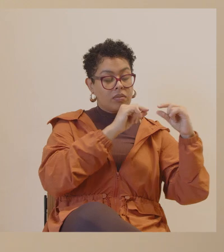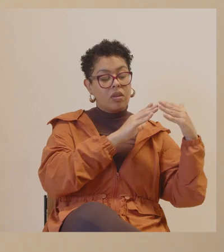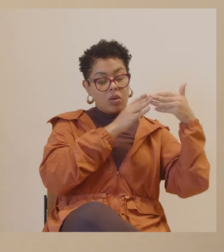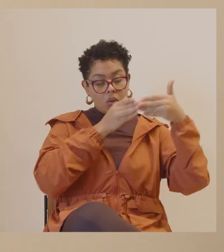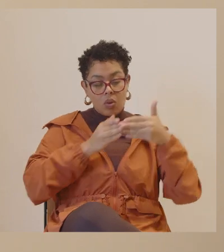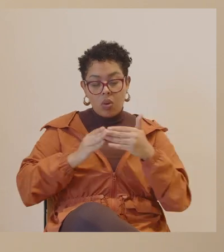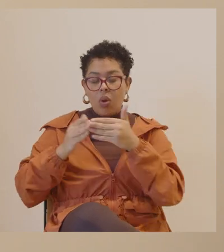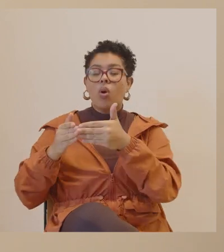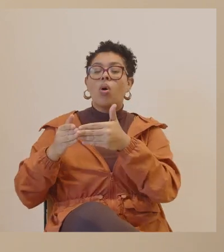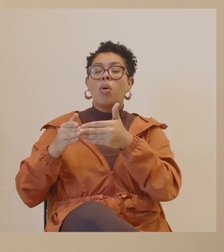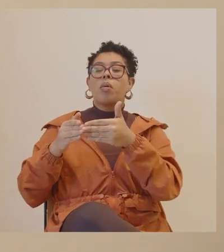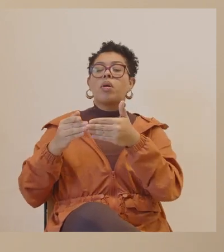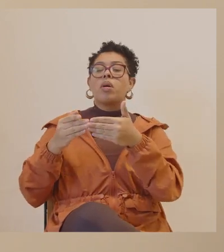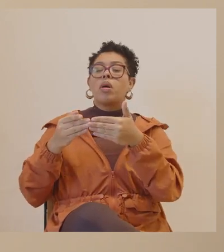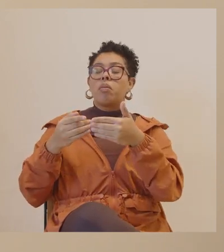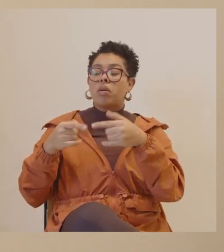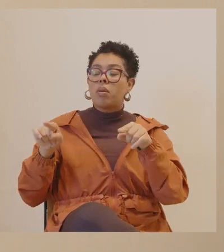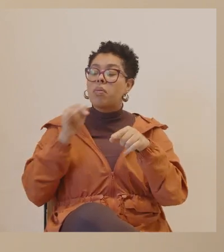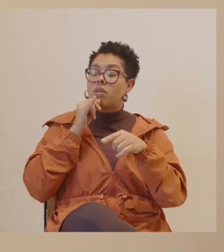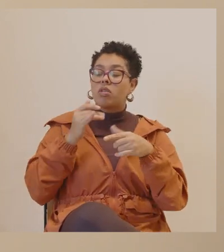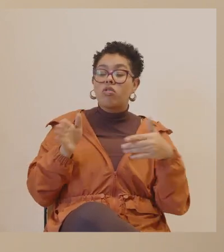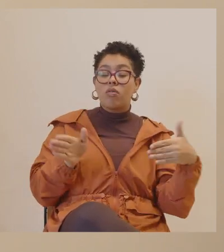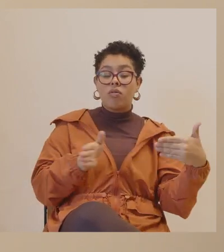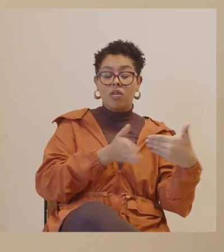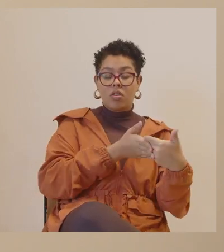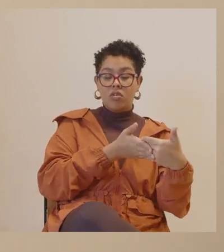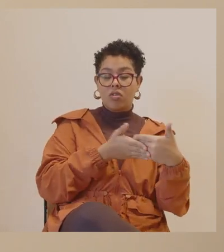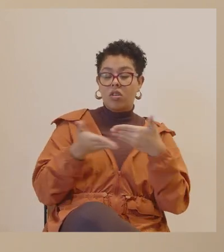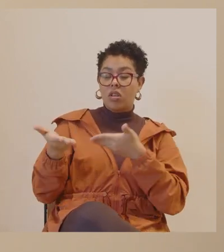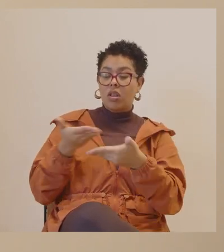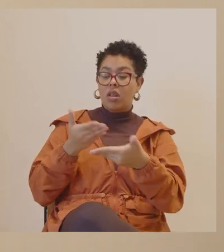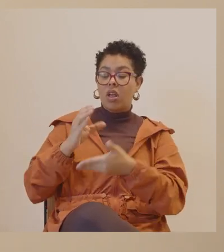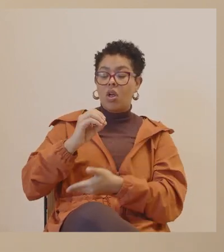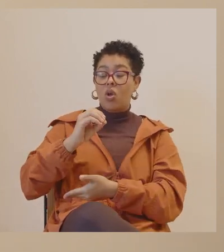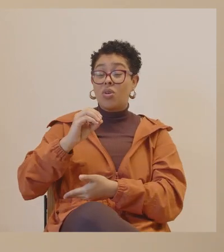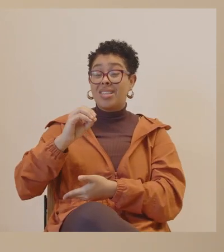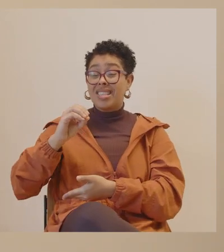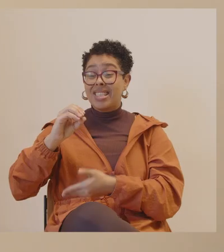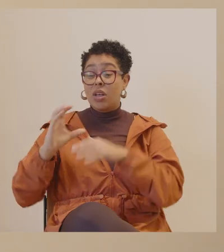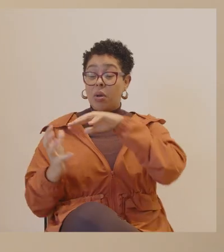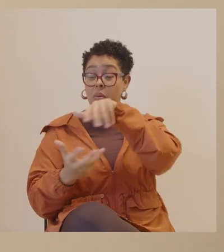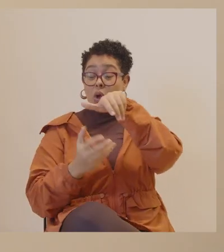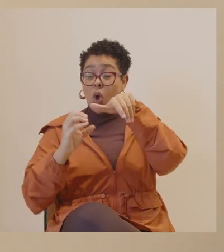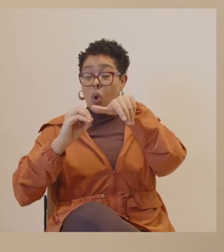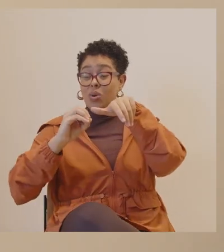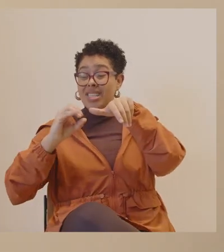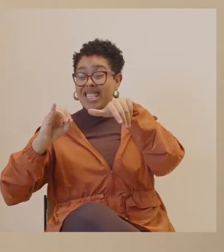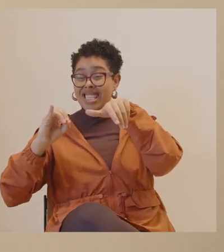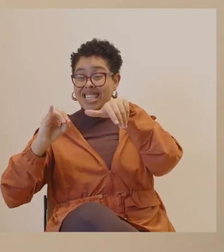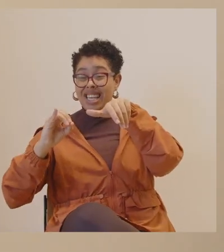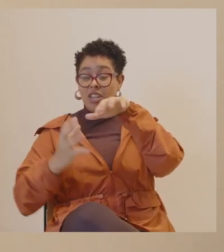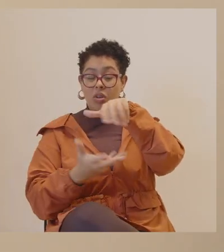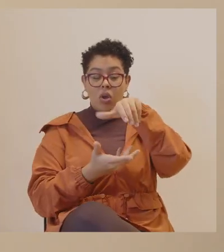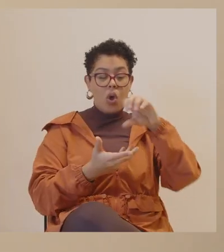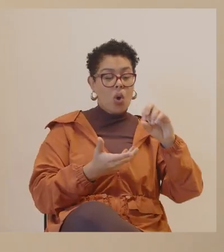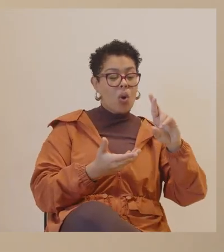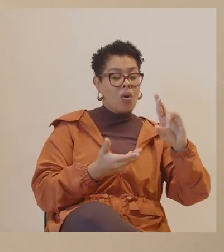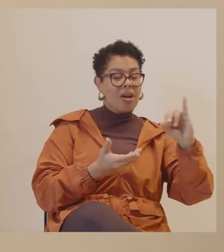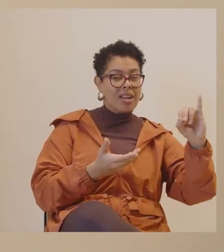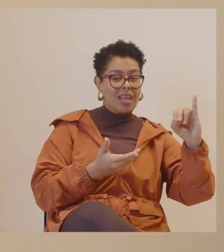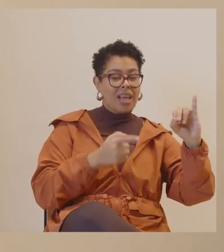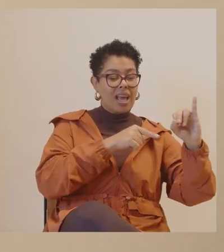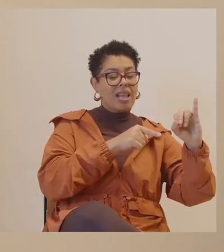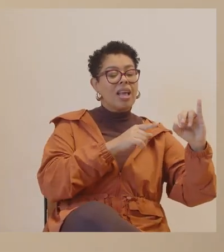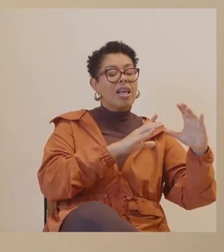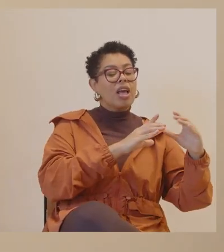tinha ficado fechado para as relações comerciais com o Ocidente por 300 anos. Então, é uma fragata